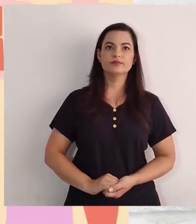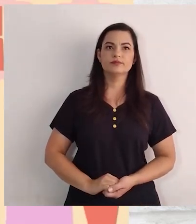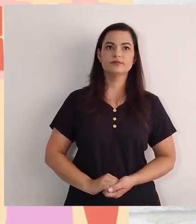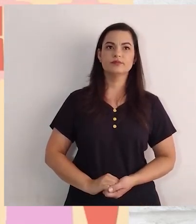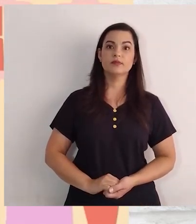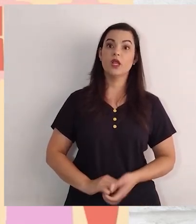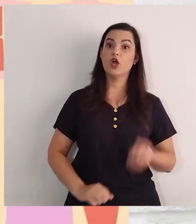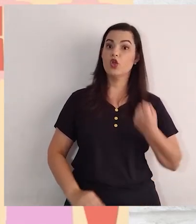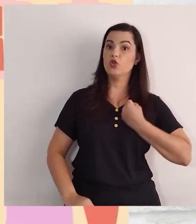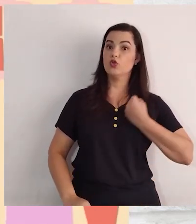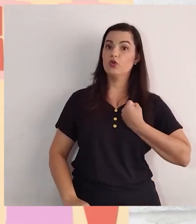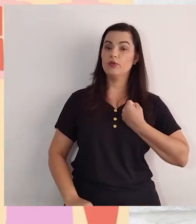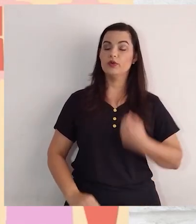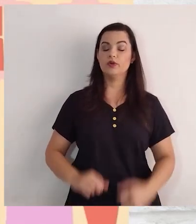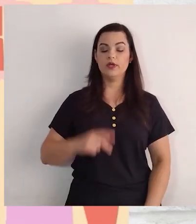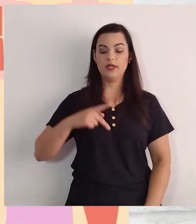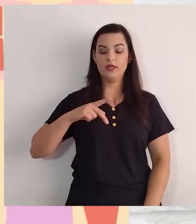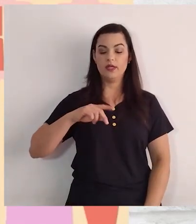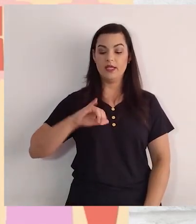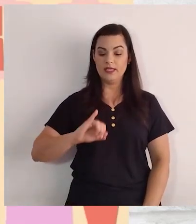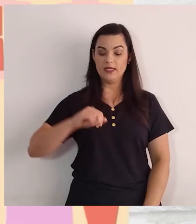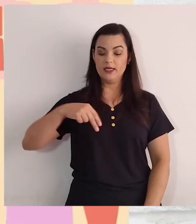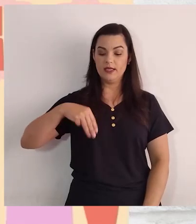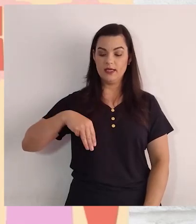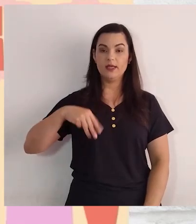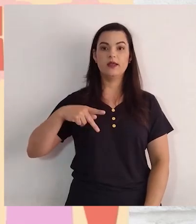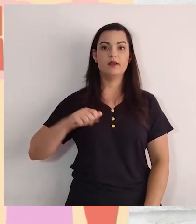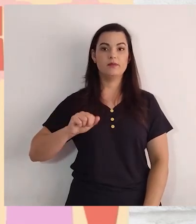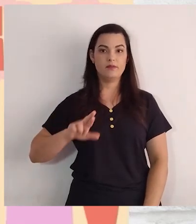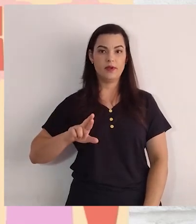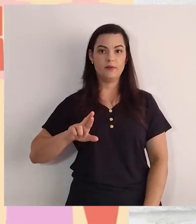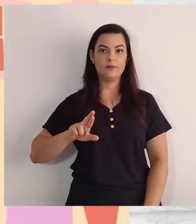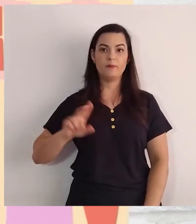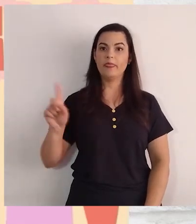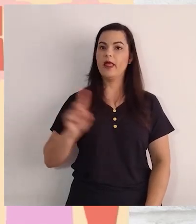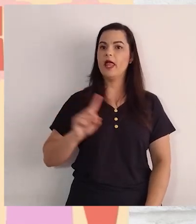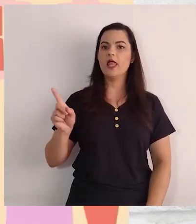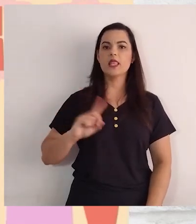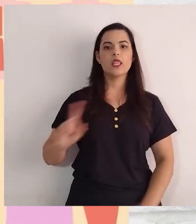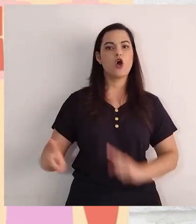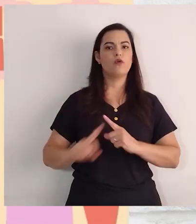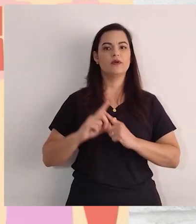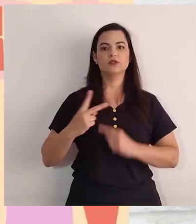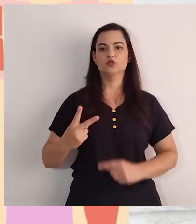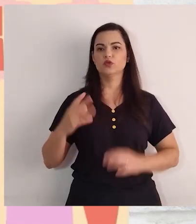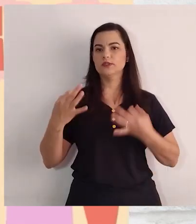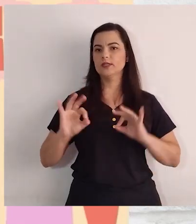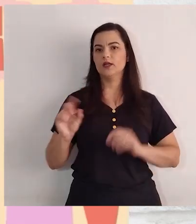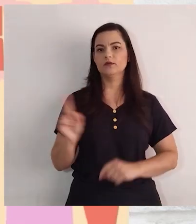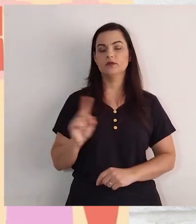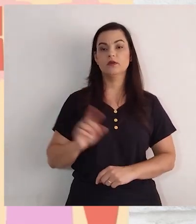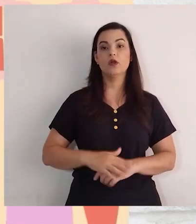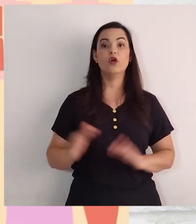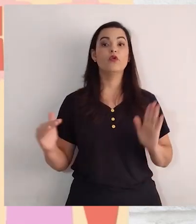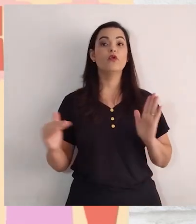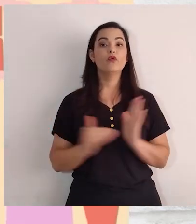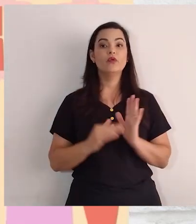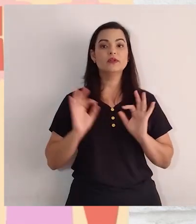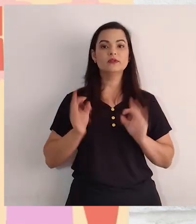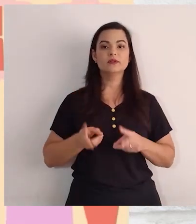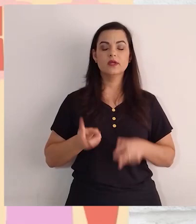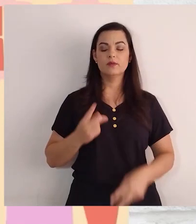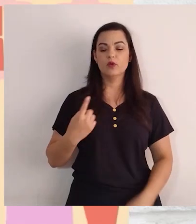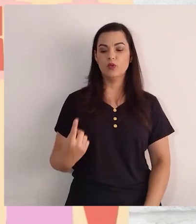E os números ímpares não são múltiplos de 2. Terminam com 1, 3, 5, 7 e